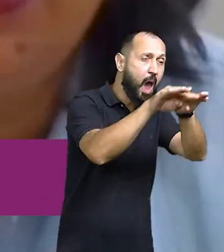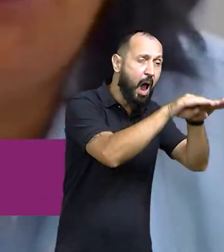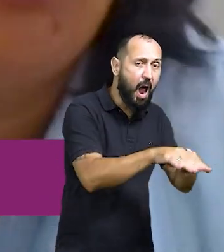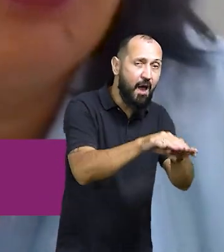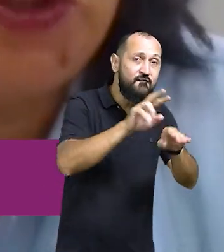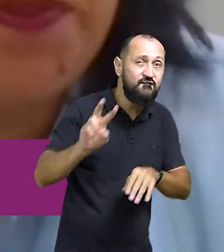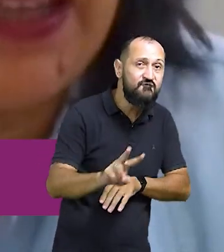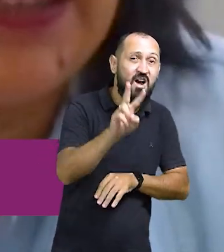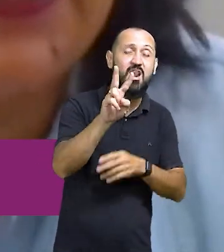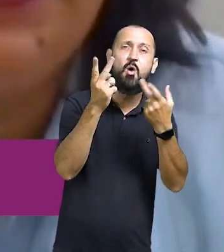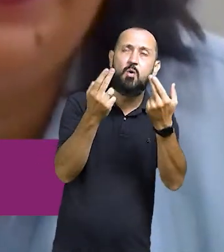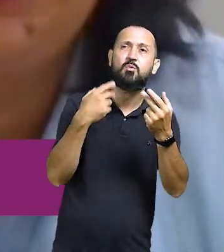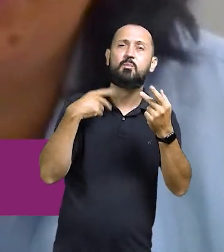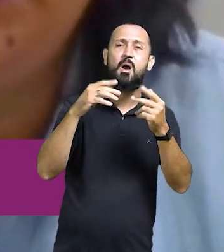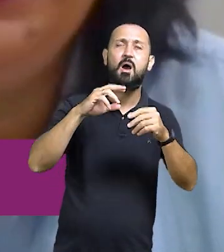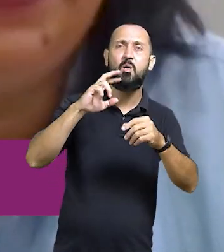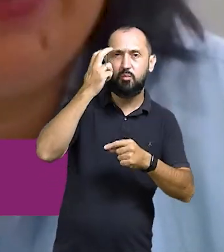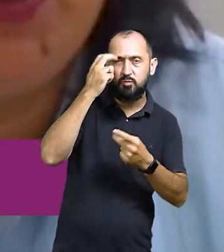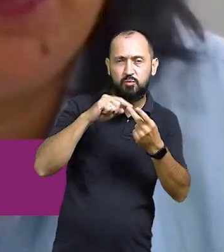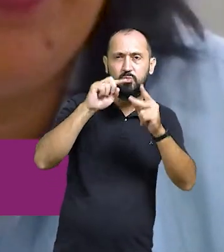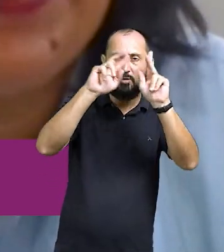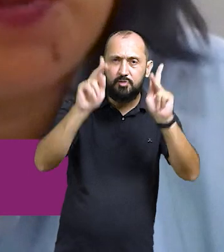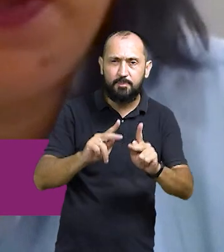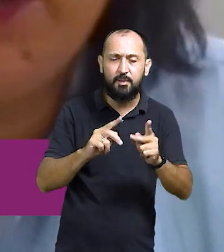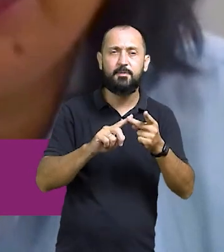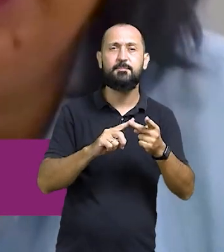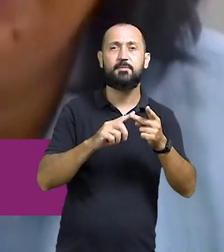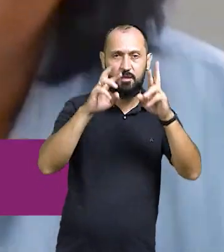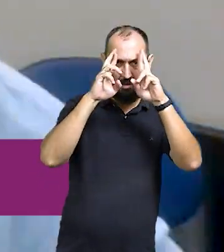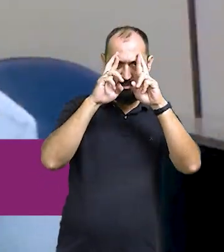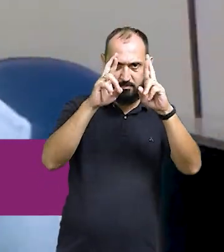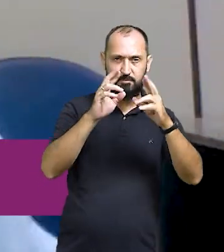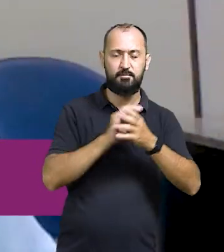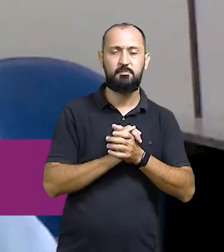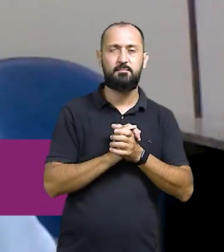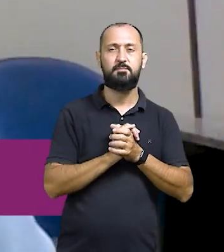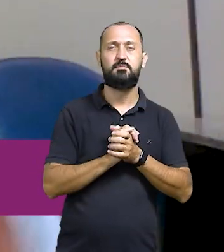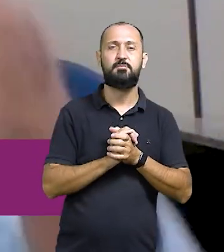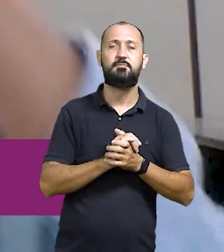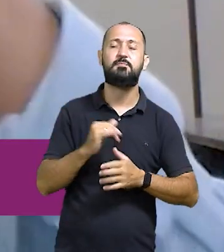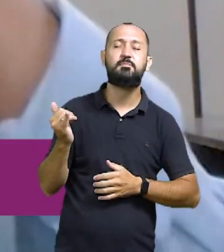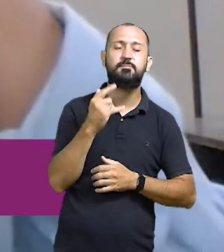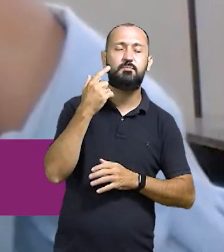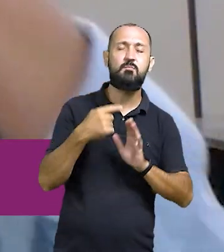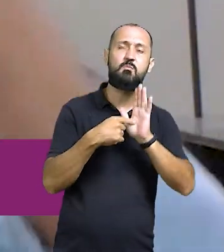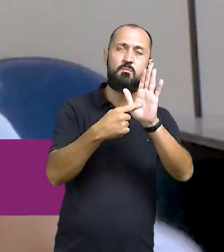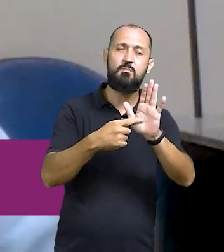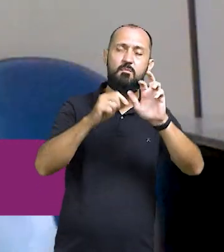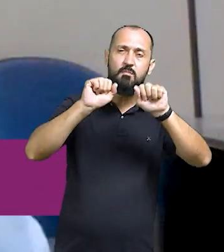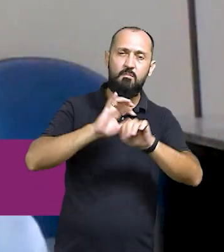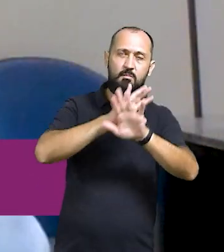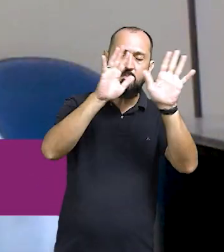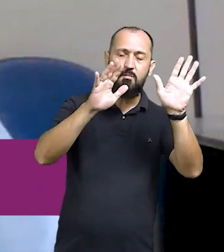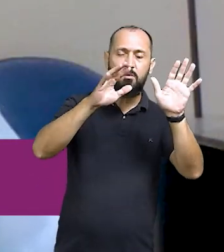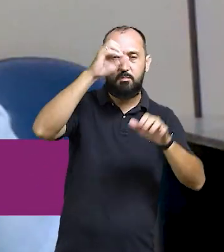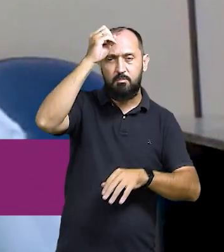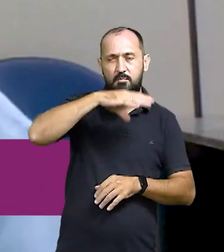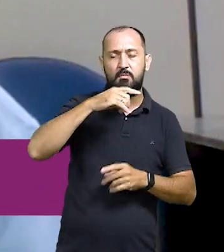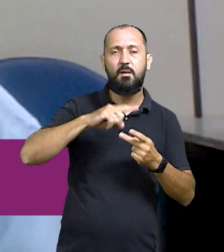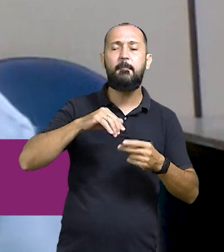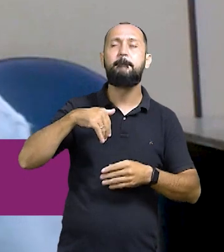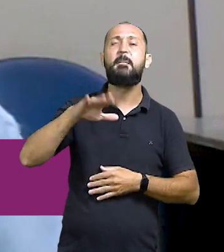ódio, a humilhação às mulheres pelo fato de serem mulheres, praticadas por homens, mas também por mulheres, né? Tanto que o bullying existe